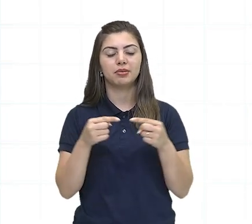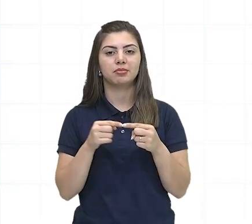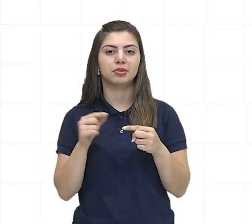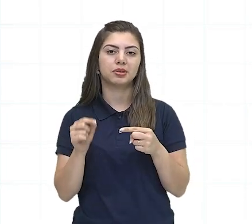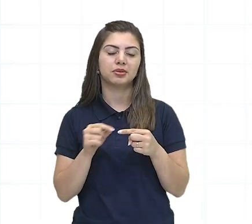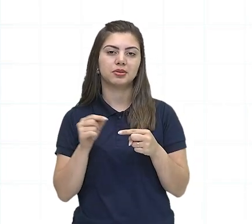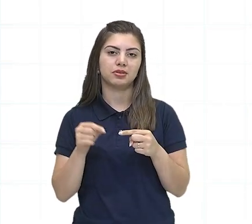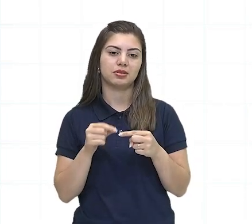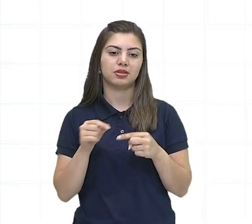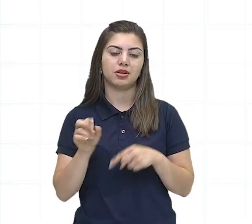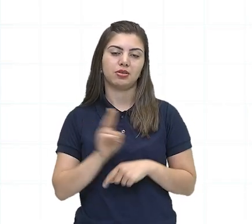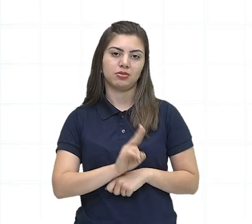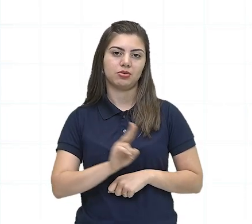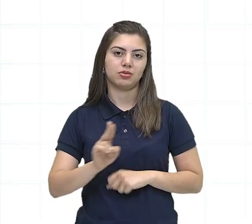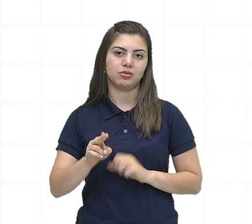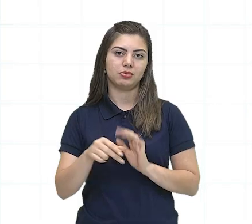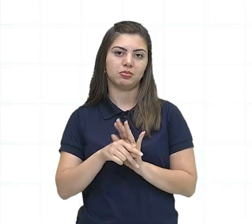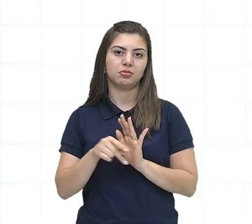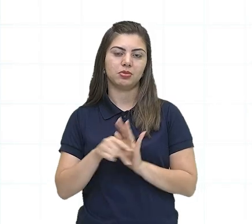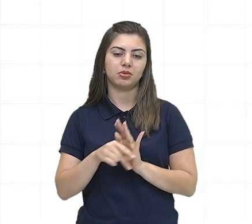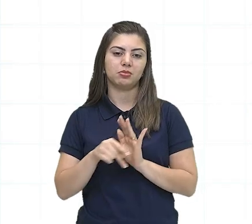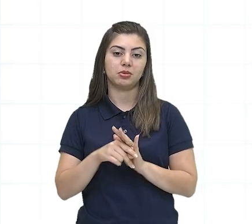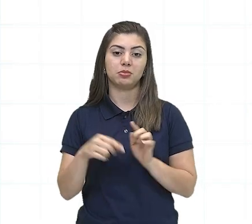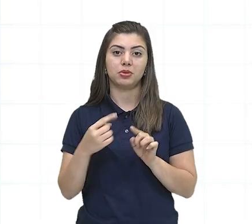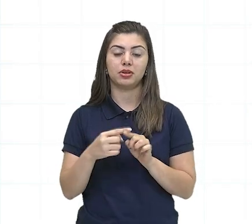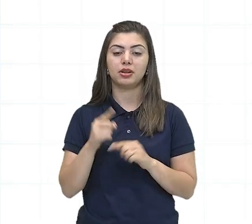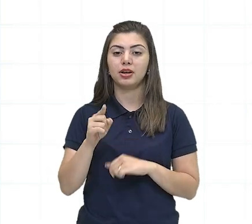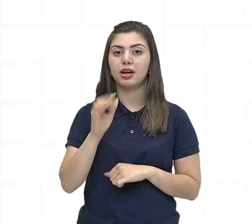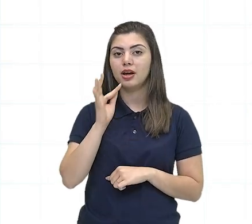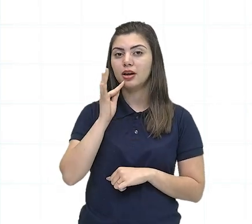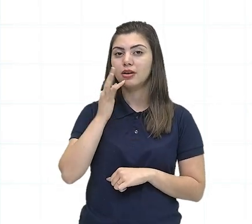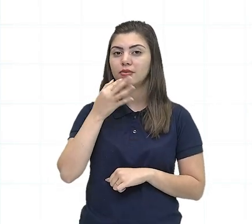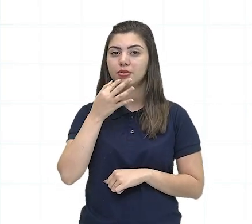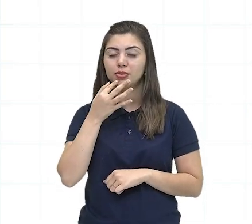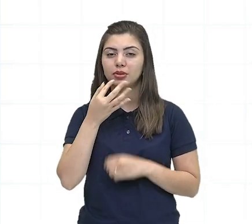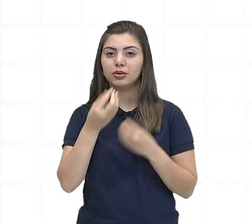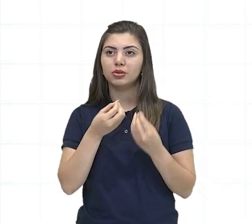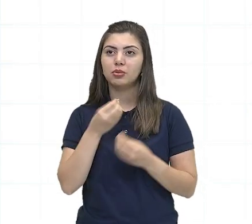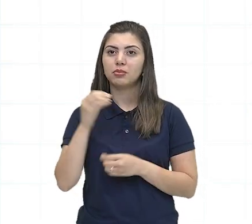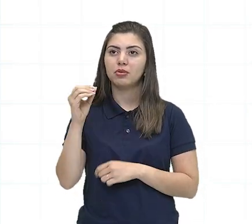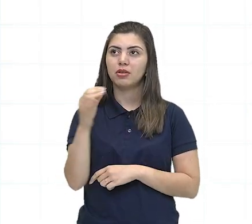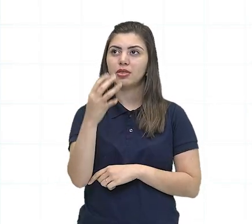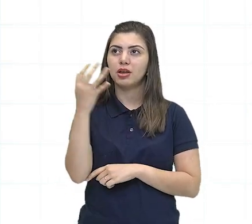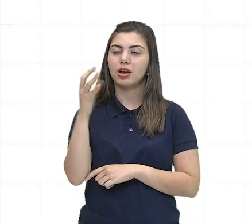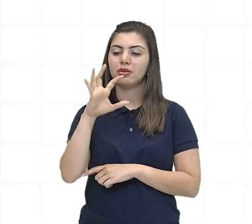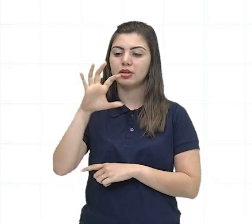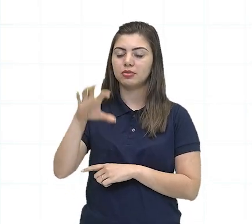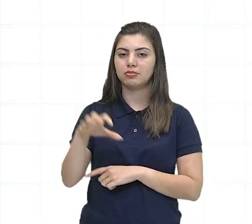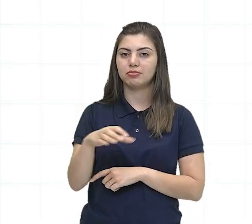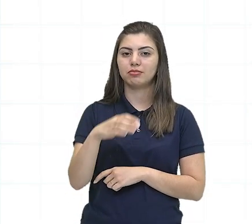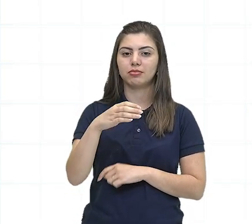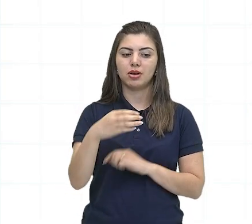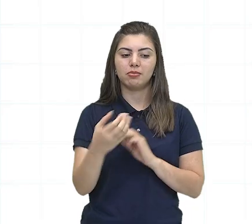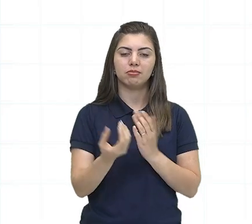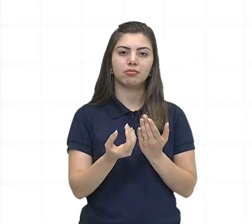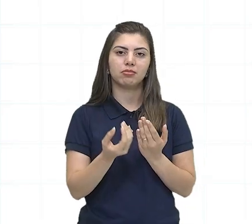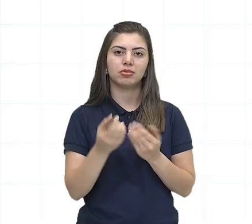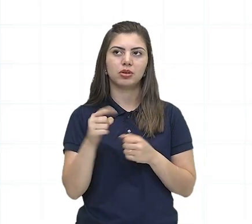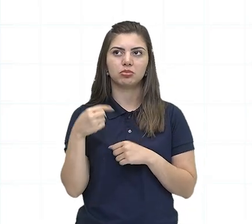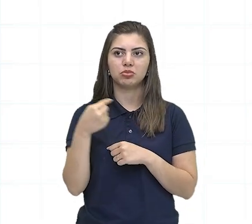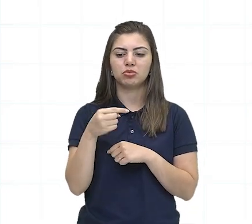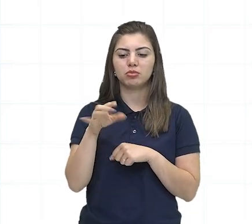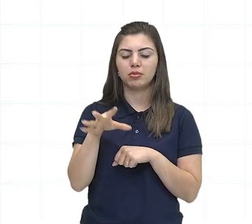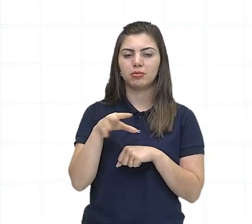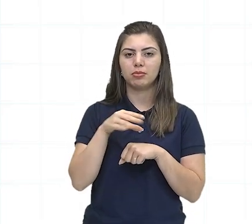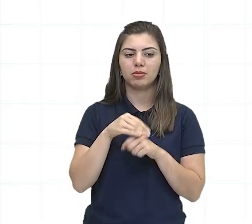porque as frutas, elas saíram, certo, das árvores, então é considerado o quê? Natureza morta. Elas podem